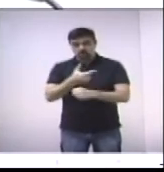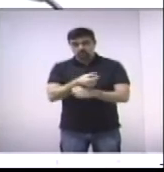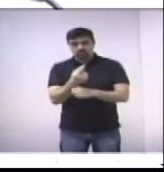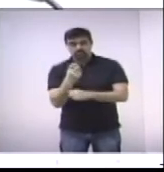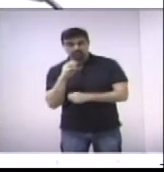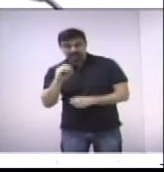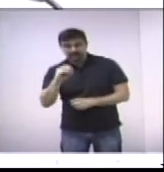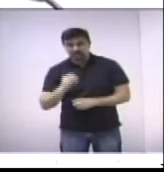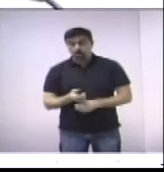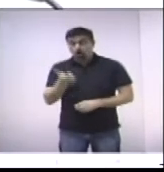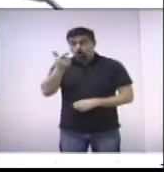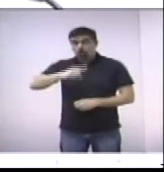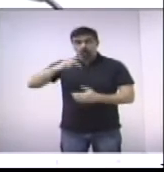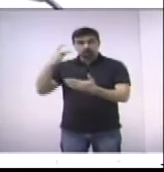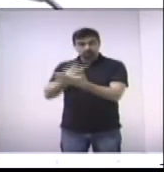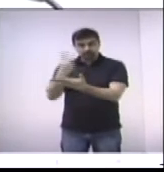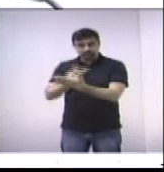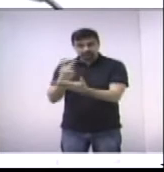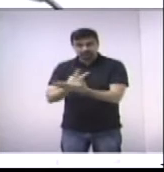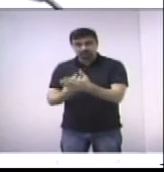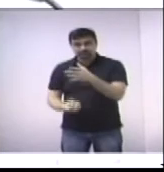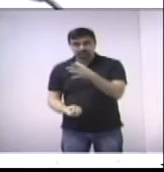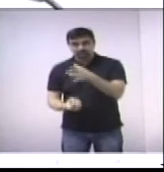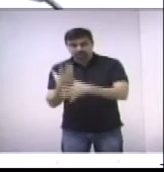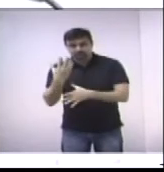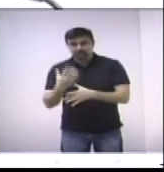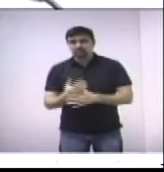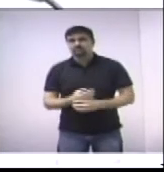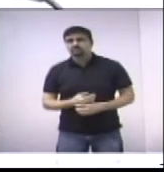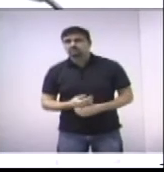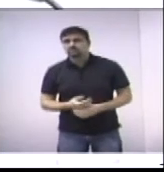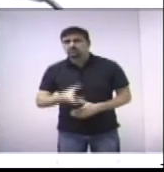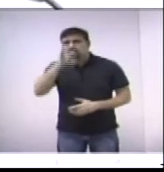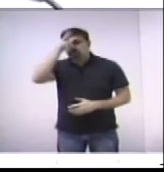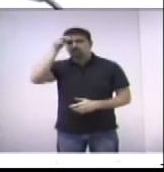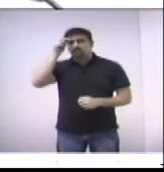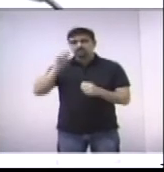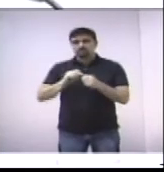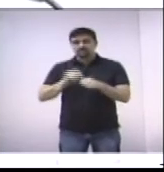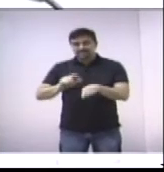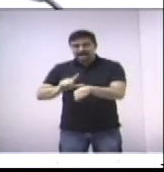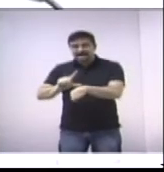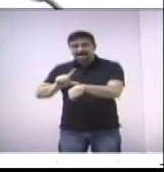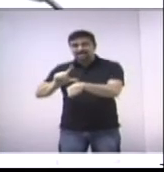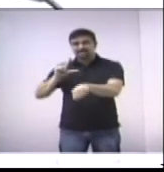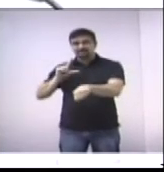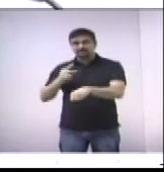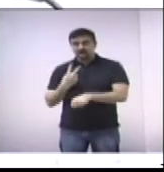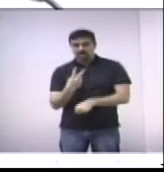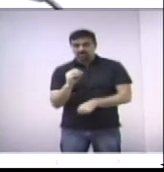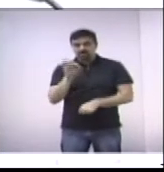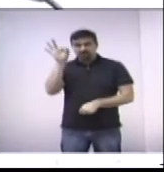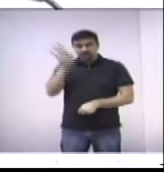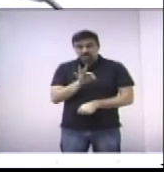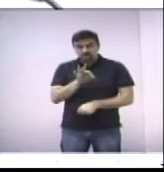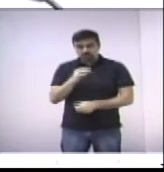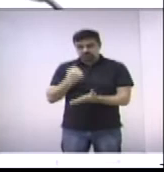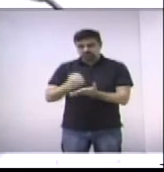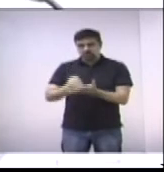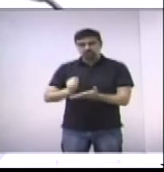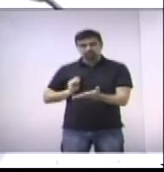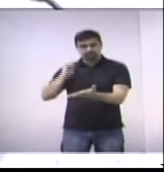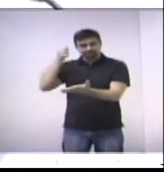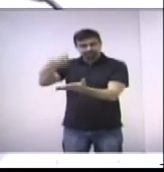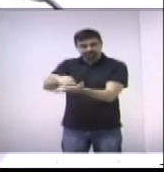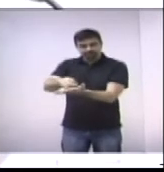Outra inconsistência praticada pelas autoridades municipais foi a antecipação de 20% do valor contratado